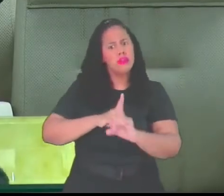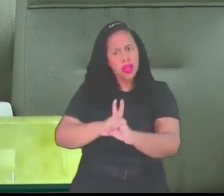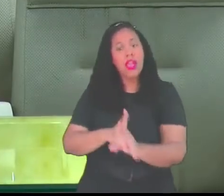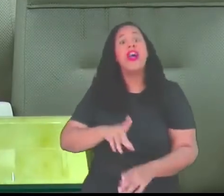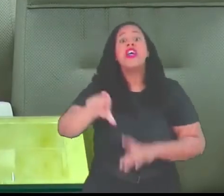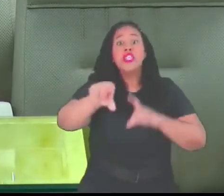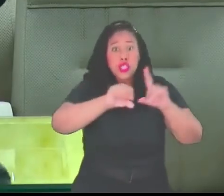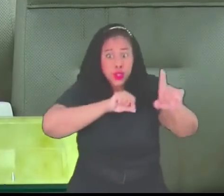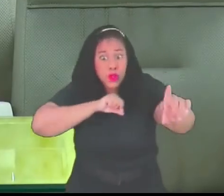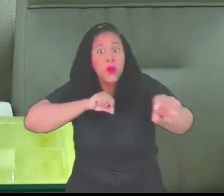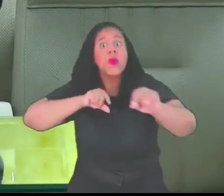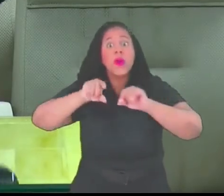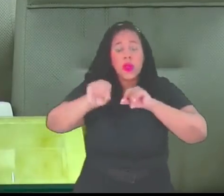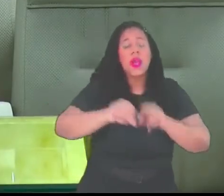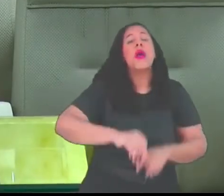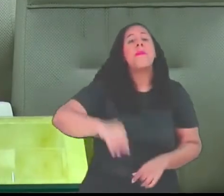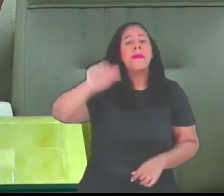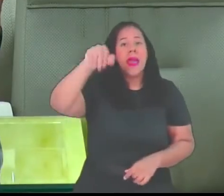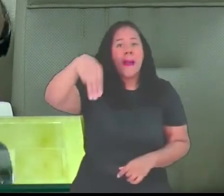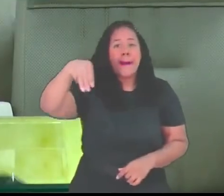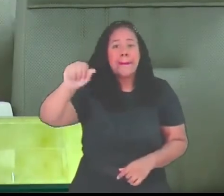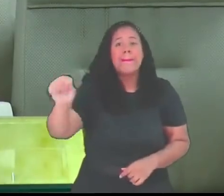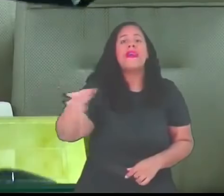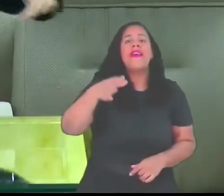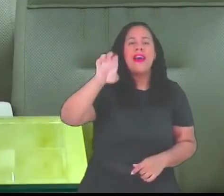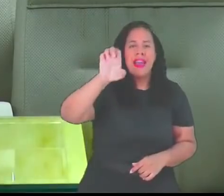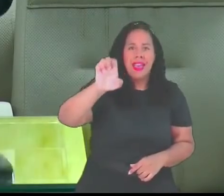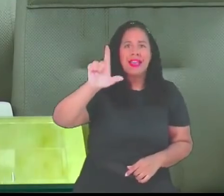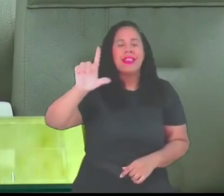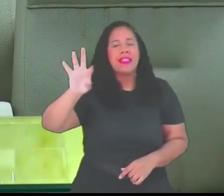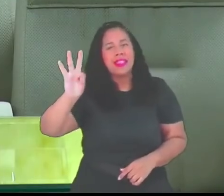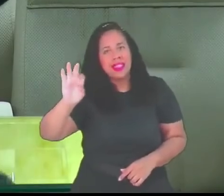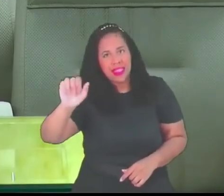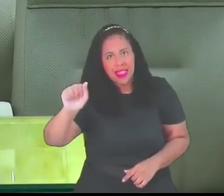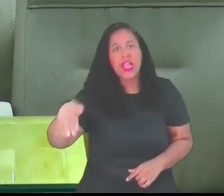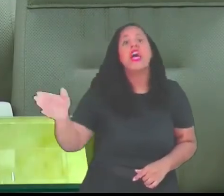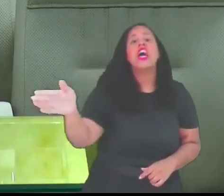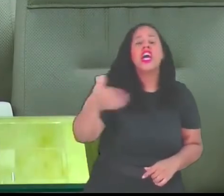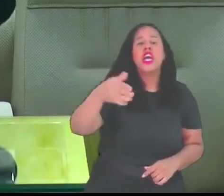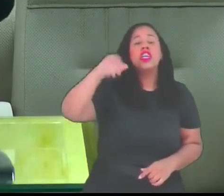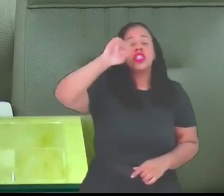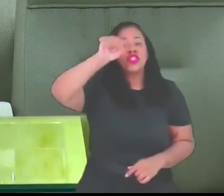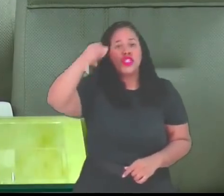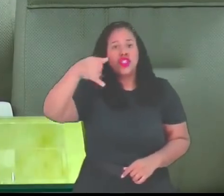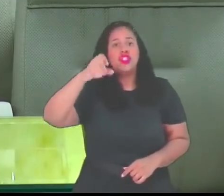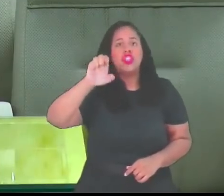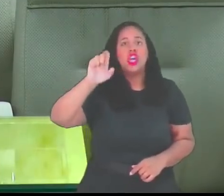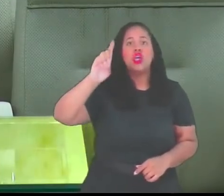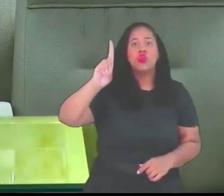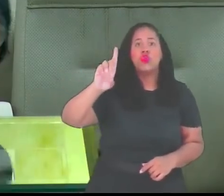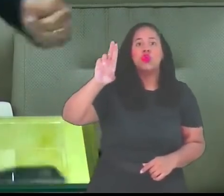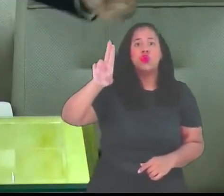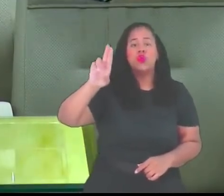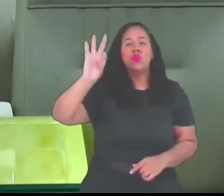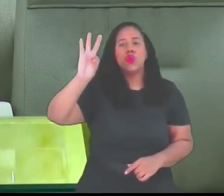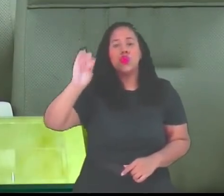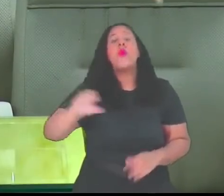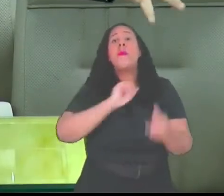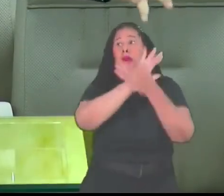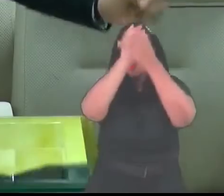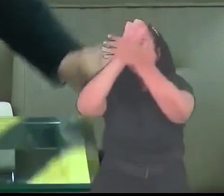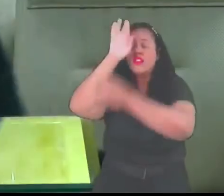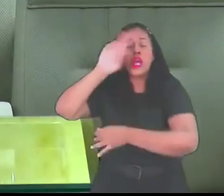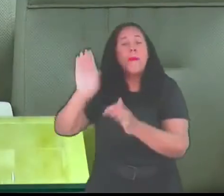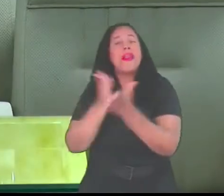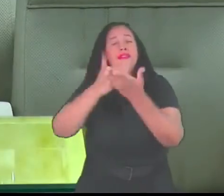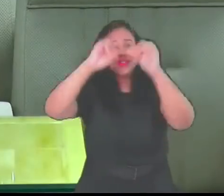escolheu Emã, Etan e Jedudum para louvar ao Senhor. A Bíblia diz que quando estes homens estavam na